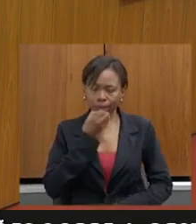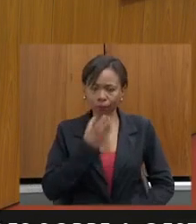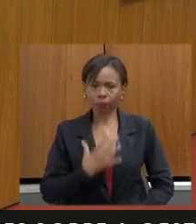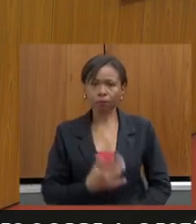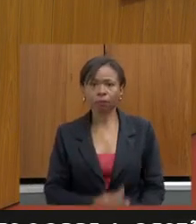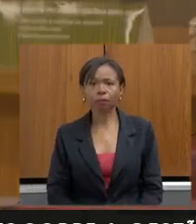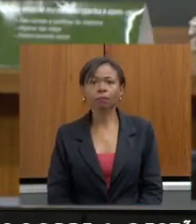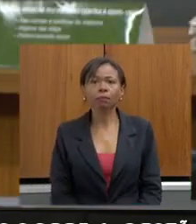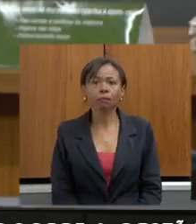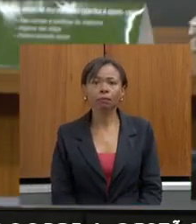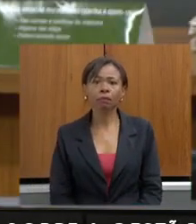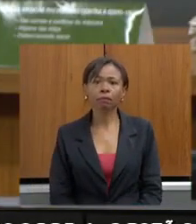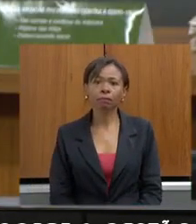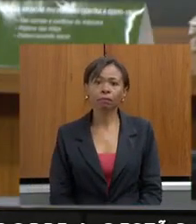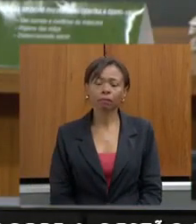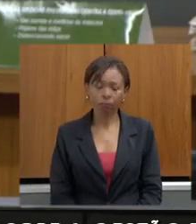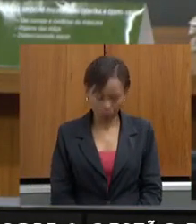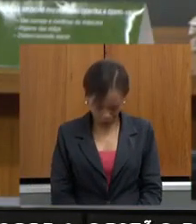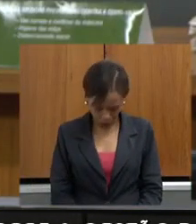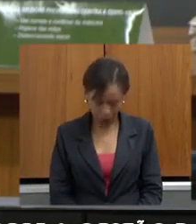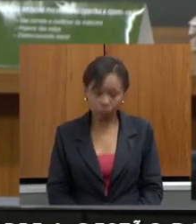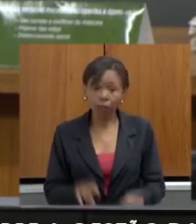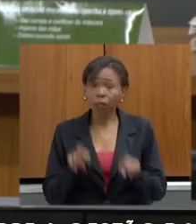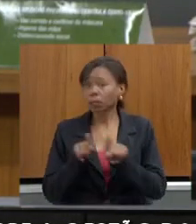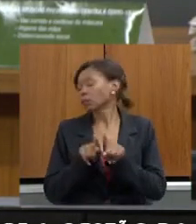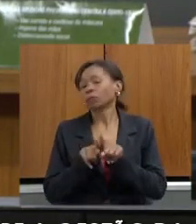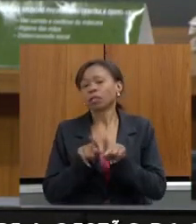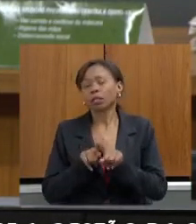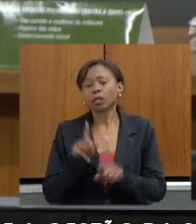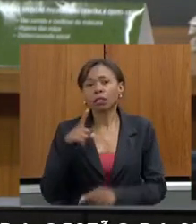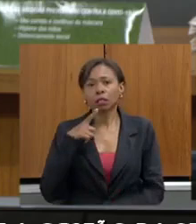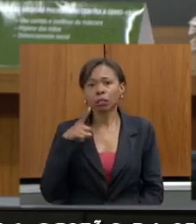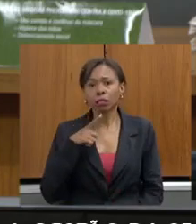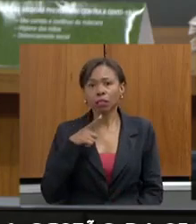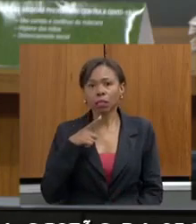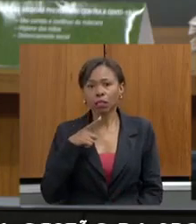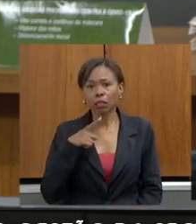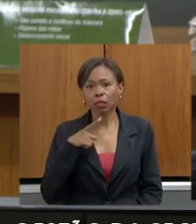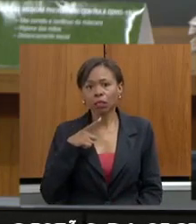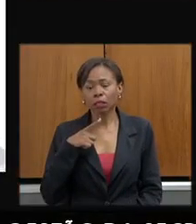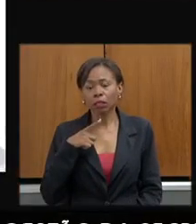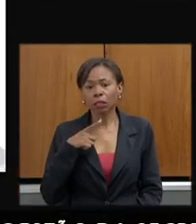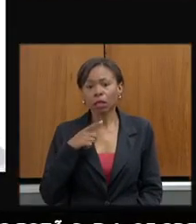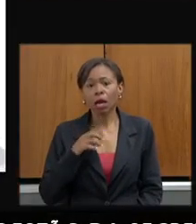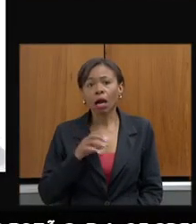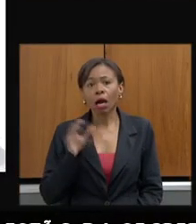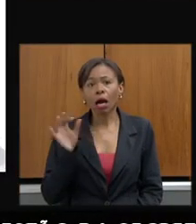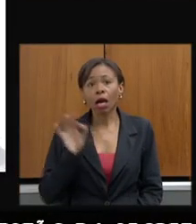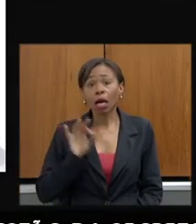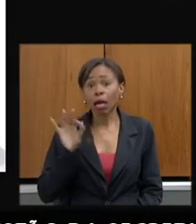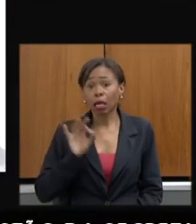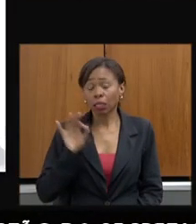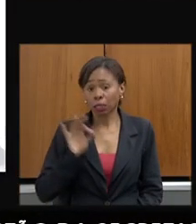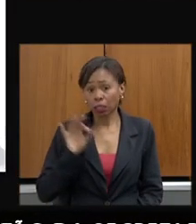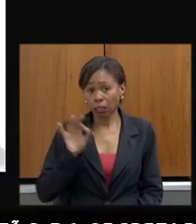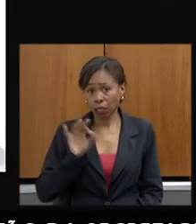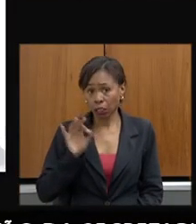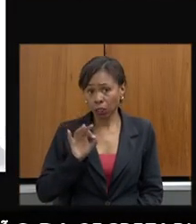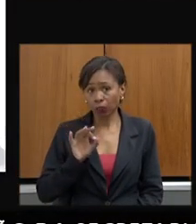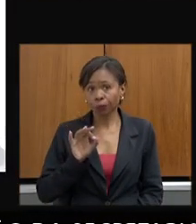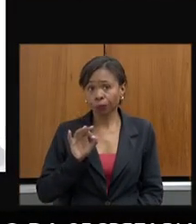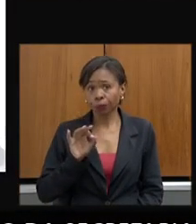pode passar nós temos aqui adiante né a nossa taxa de elucidação né